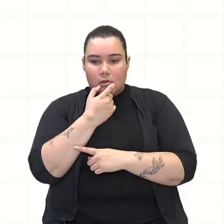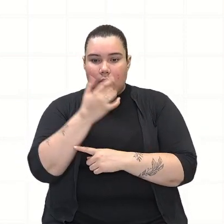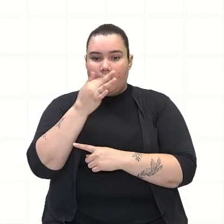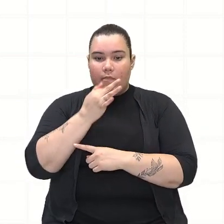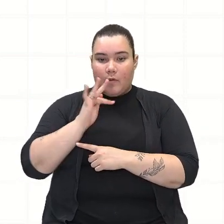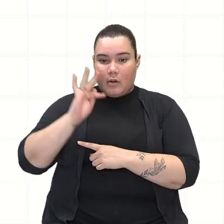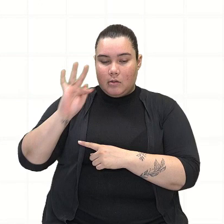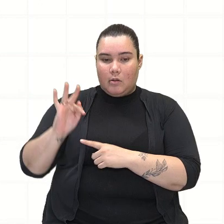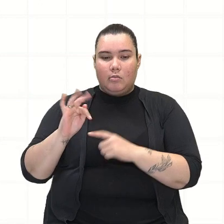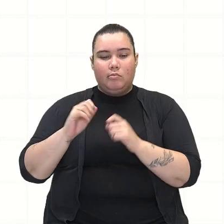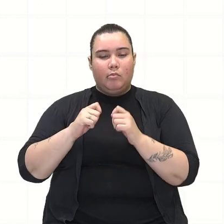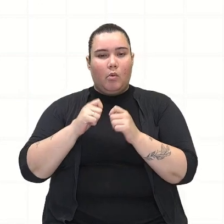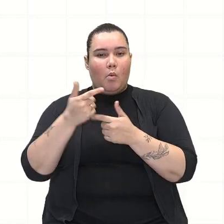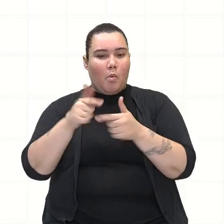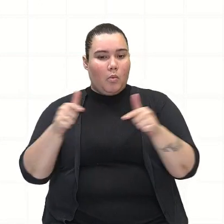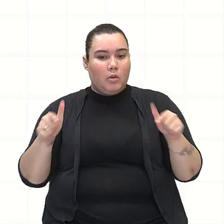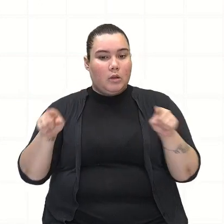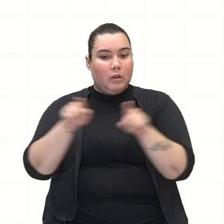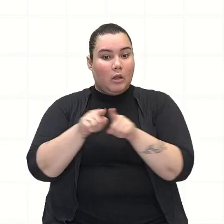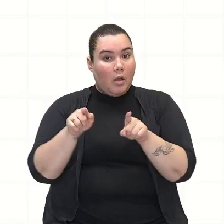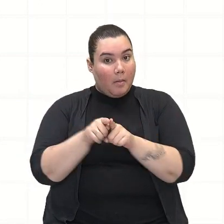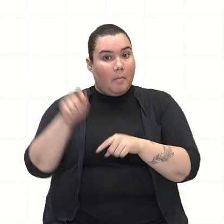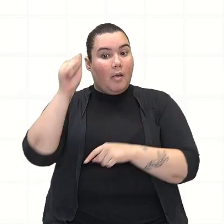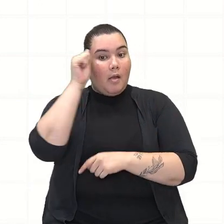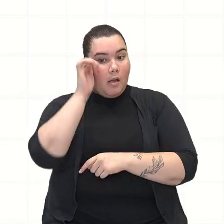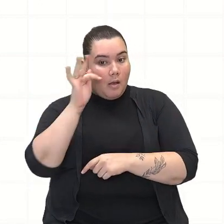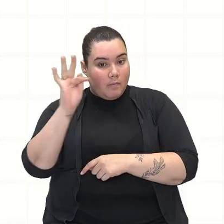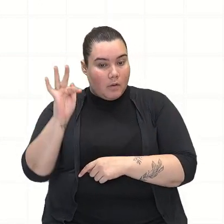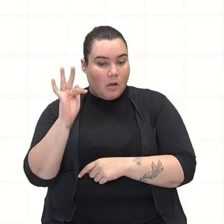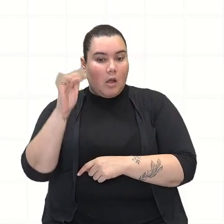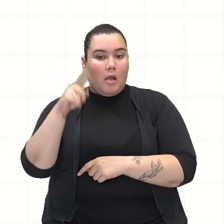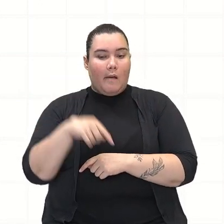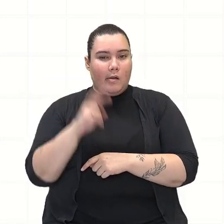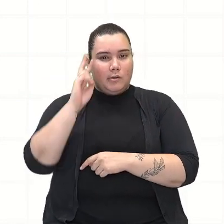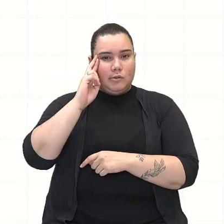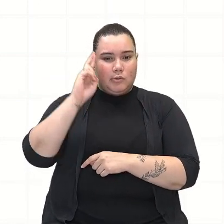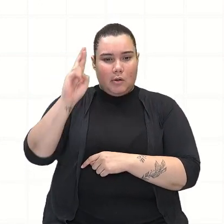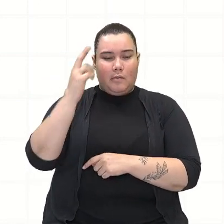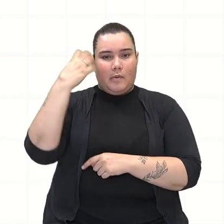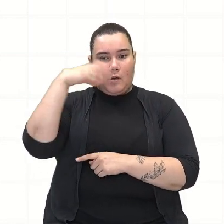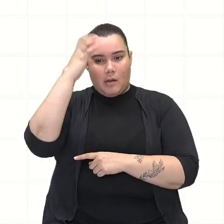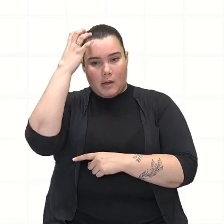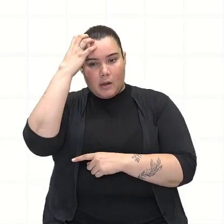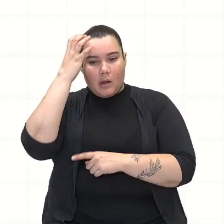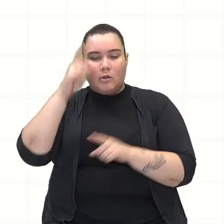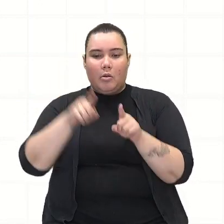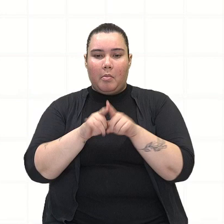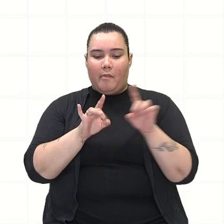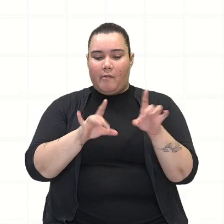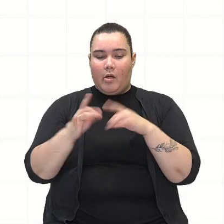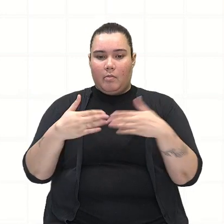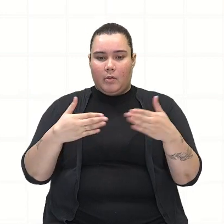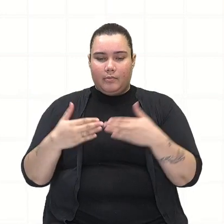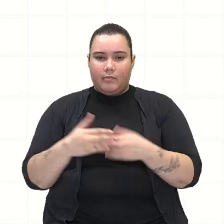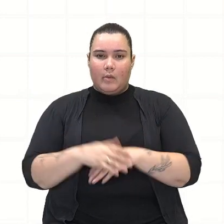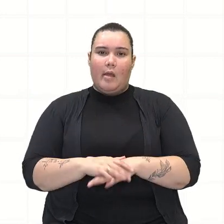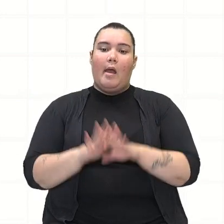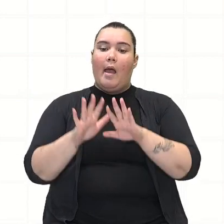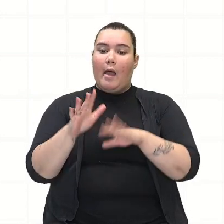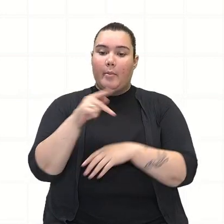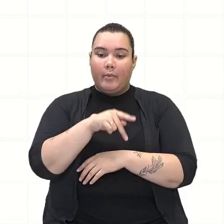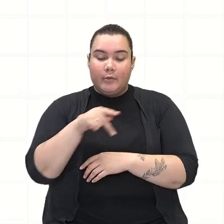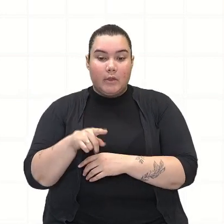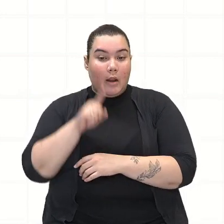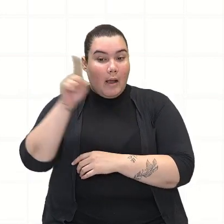franceses, entre outros, além de africanos, incluindo chefes, reis e negociantes. E aí você vem, professora, então